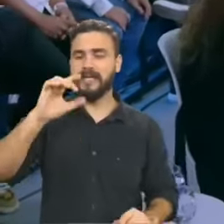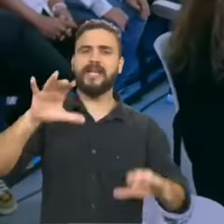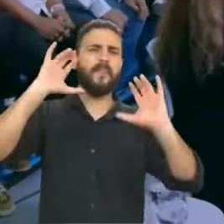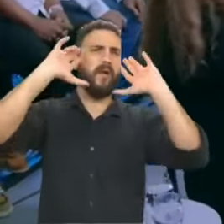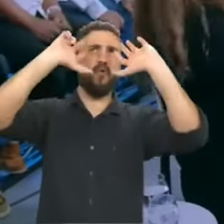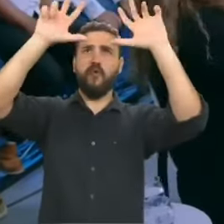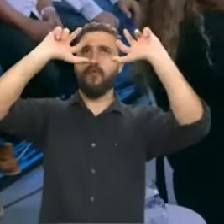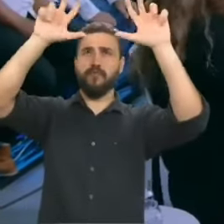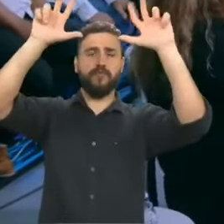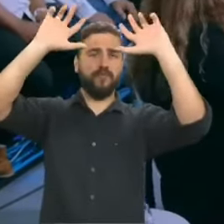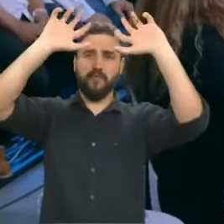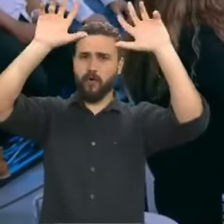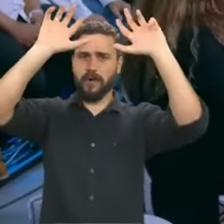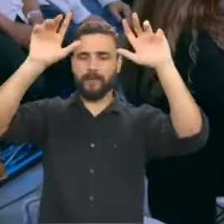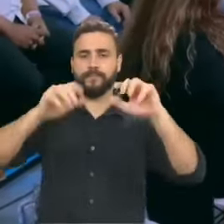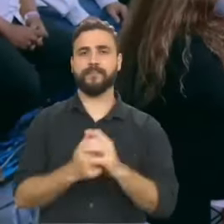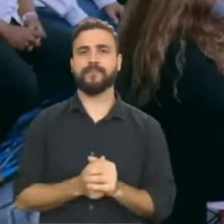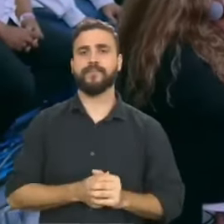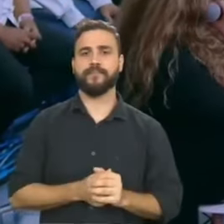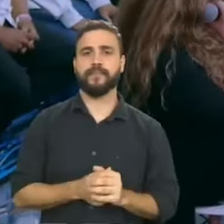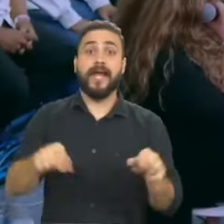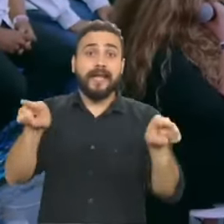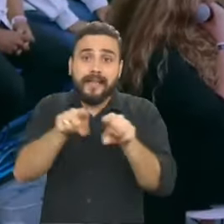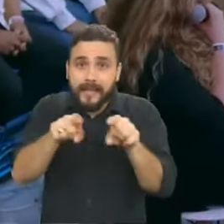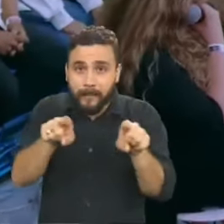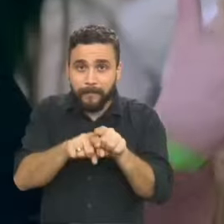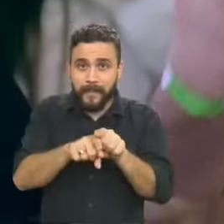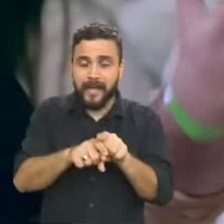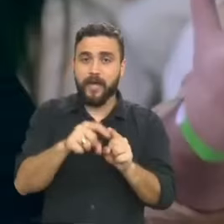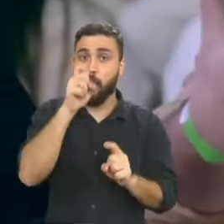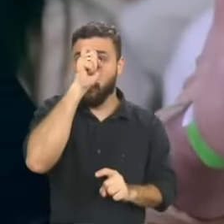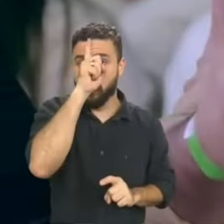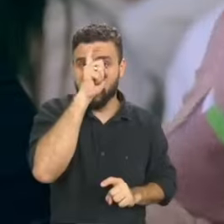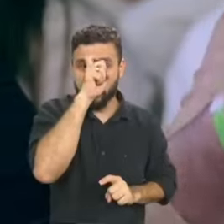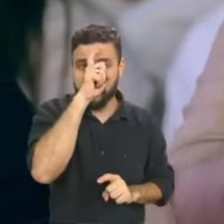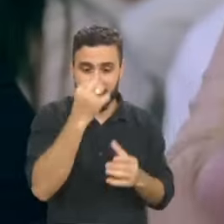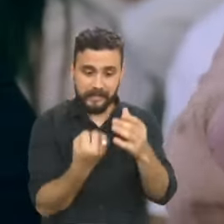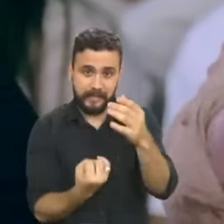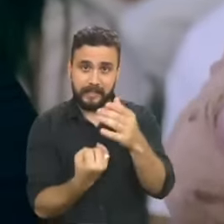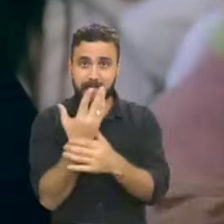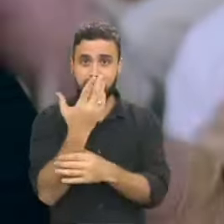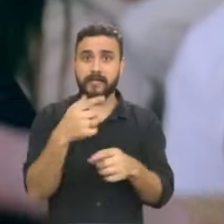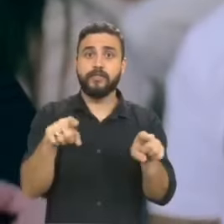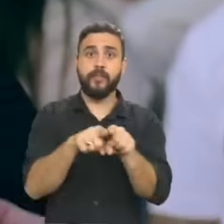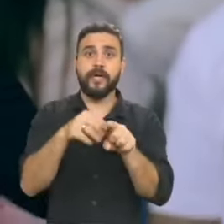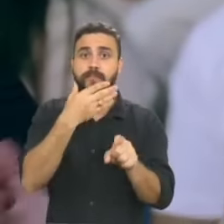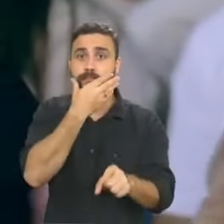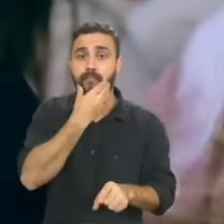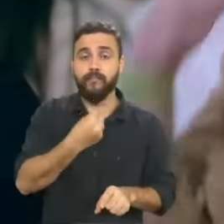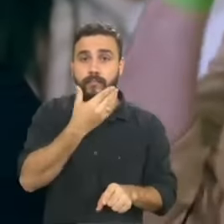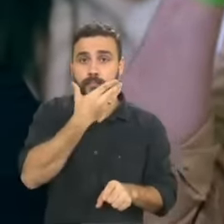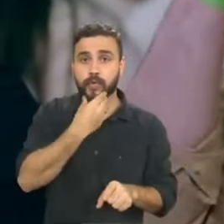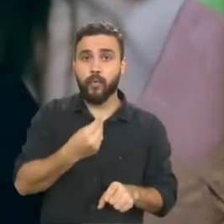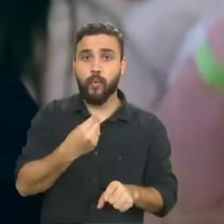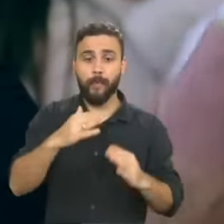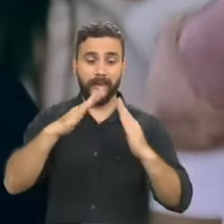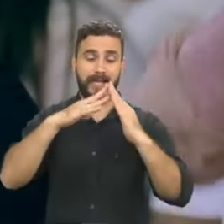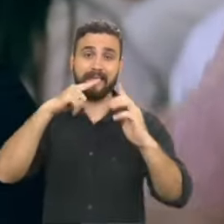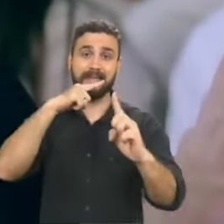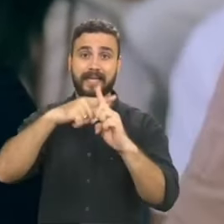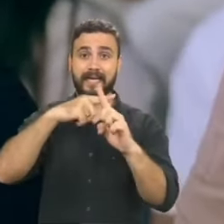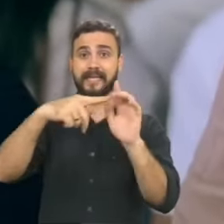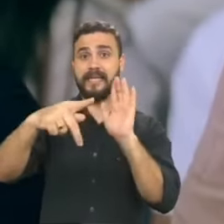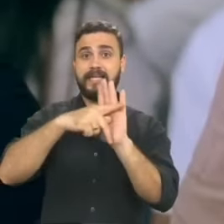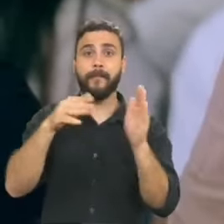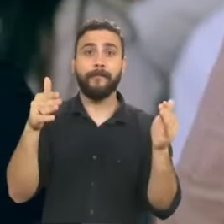Os hospitais nasceram com São Basílio Magno, né? Basílio Magno da igreja bizantina, que fala assim: gente, nós temos